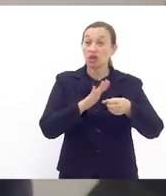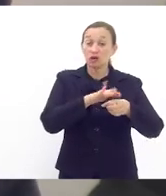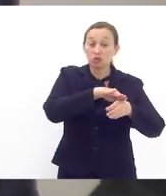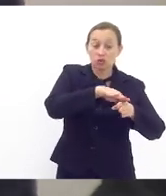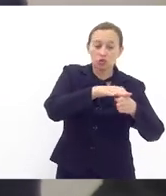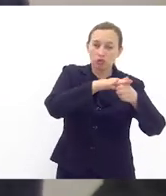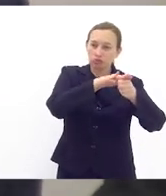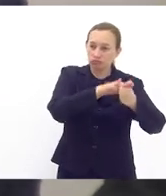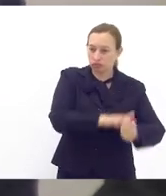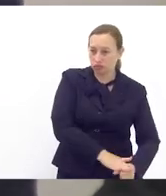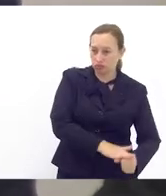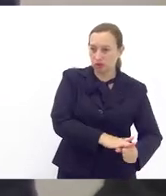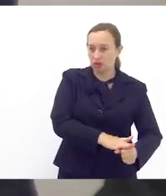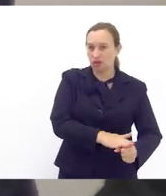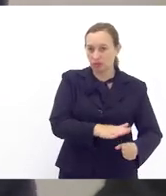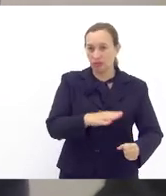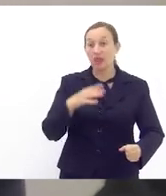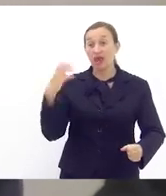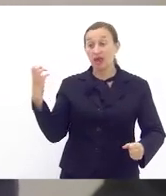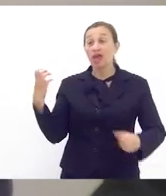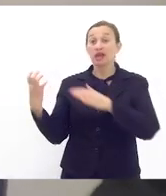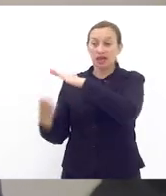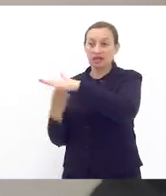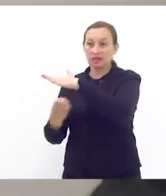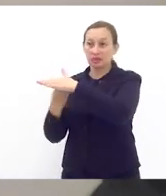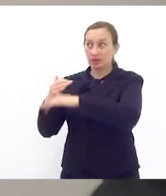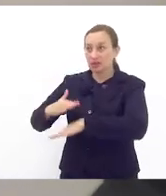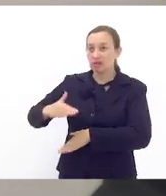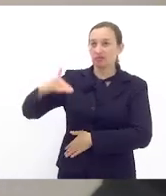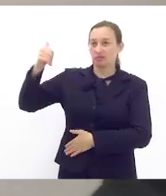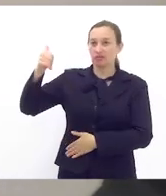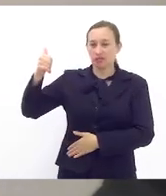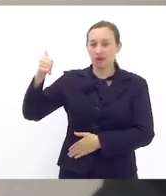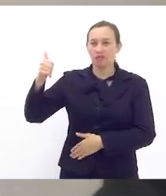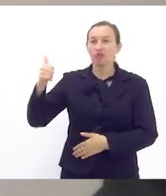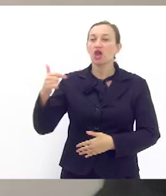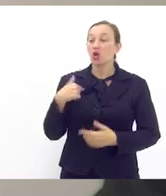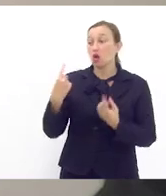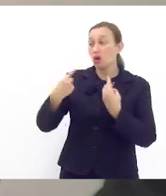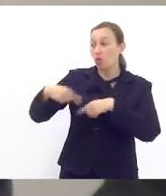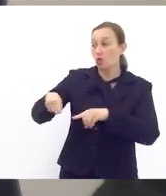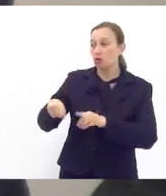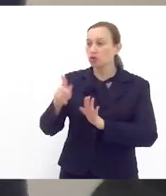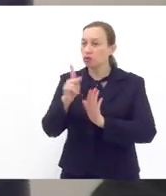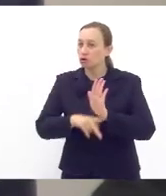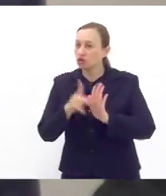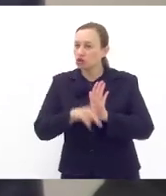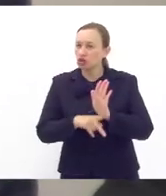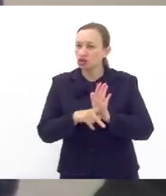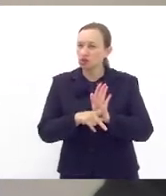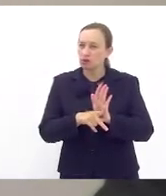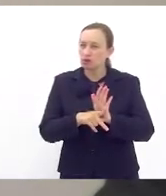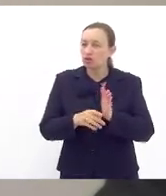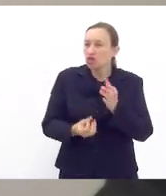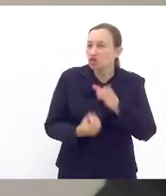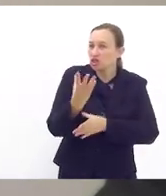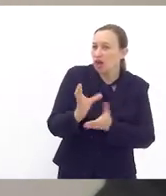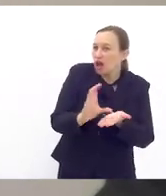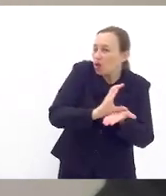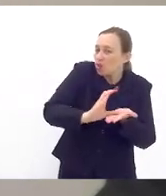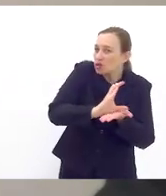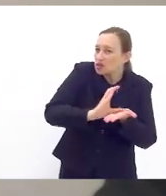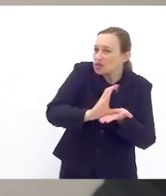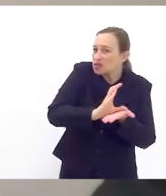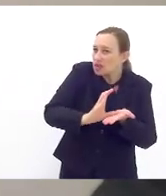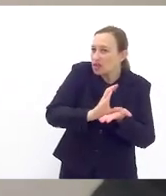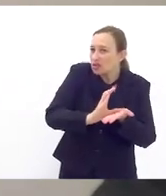enfrentar esse problema eu era contra o projeto Deputado Danilo forte de criar um conselho que pudesse tomar conta